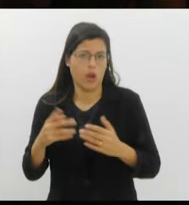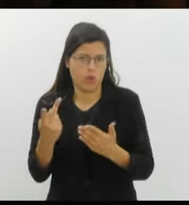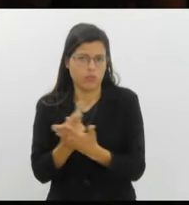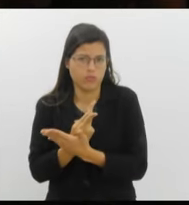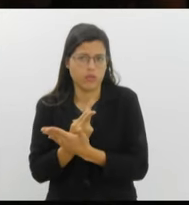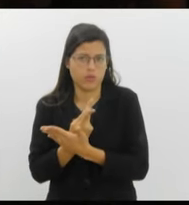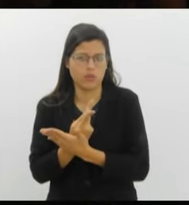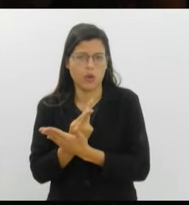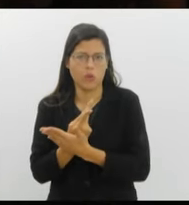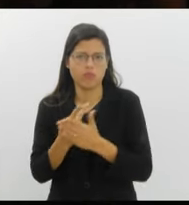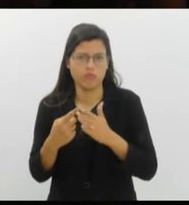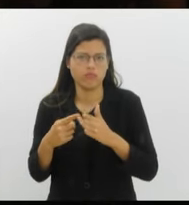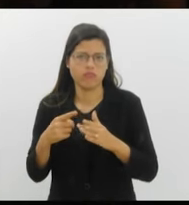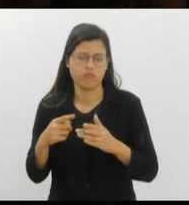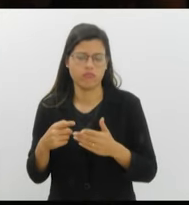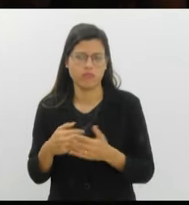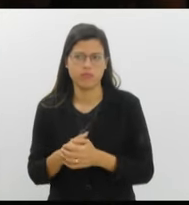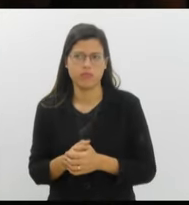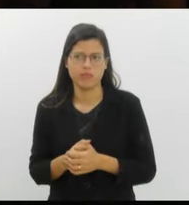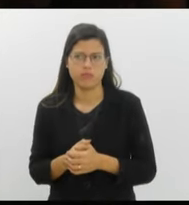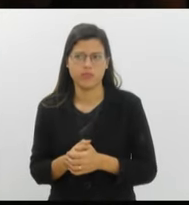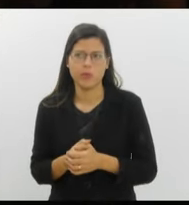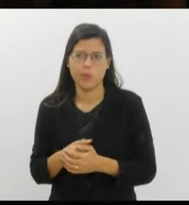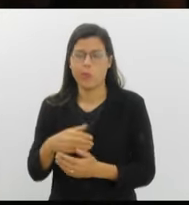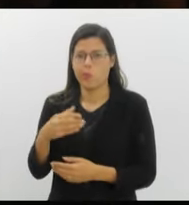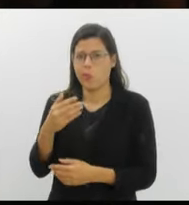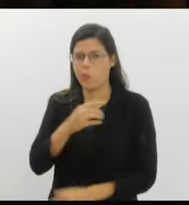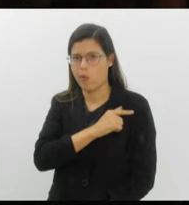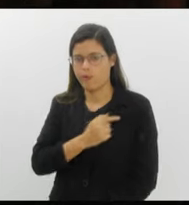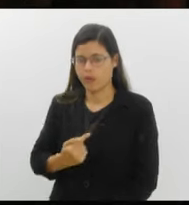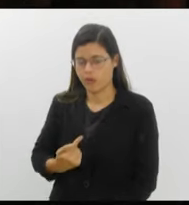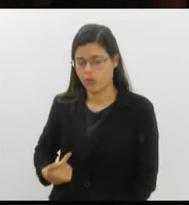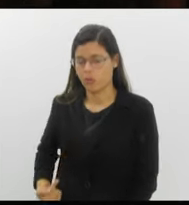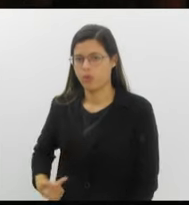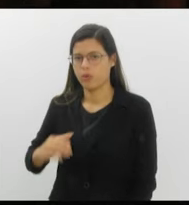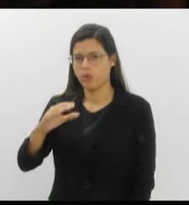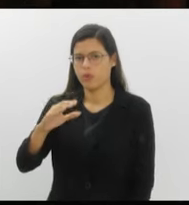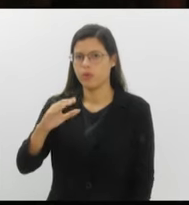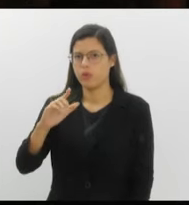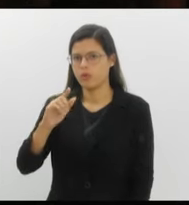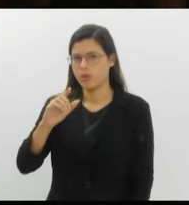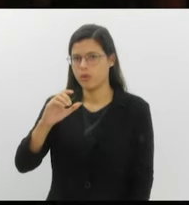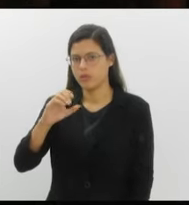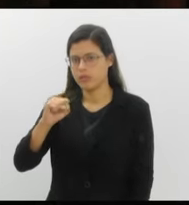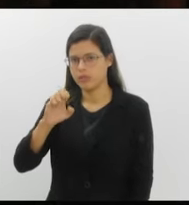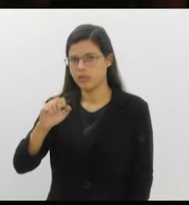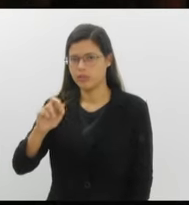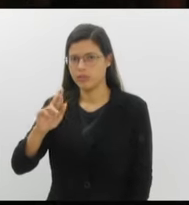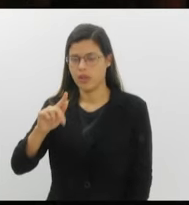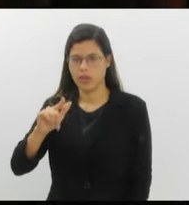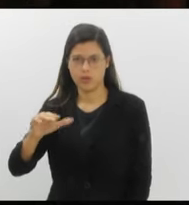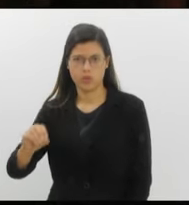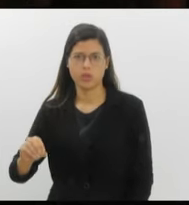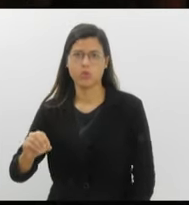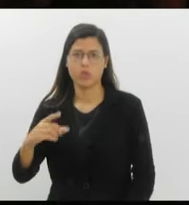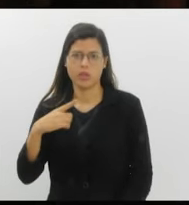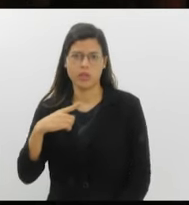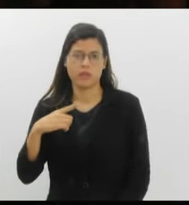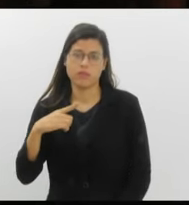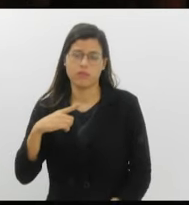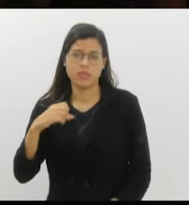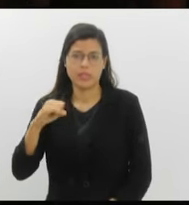realizações do então governador Sérgio Cabral, que se tem alguma dívida com o judiciário, com a população, com quem quer que seja, que